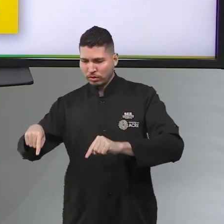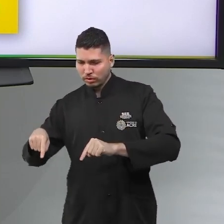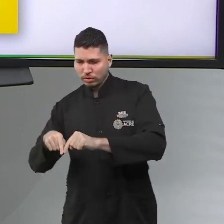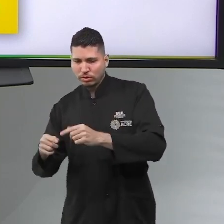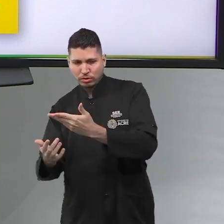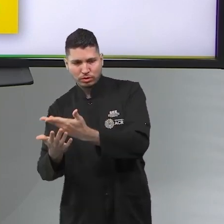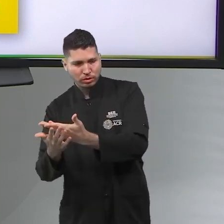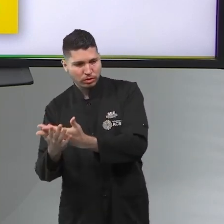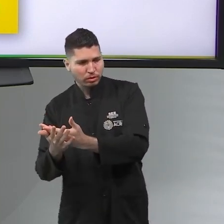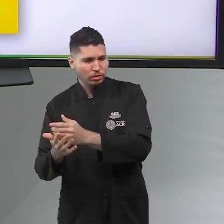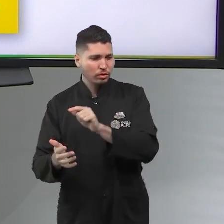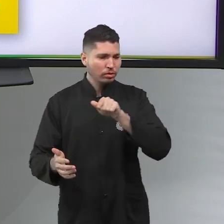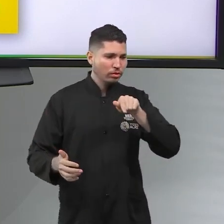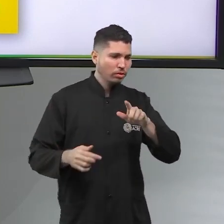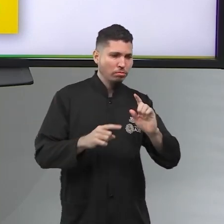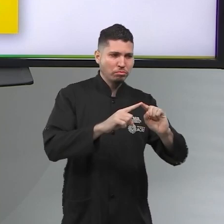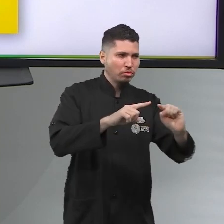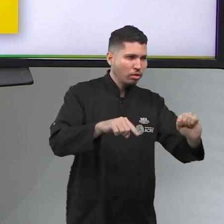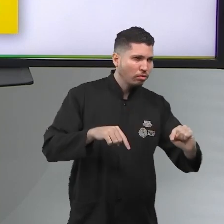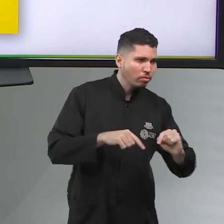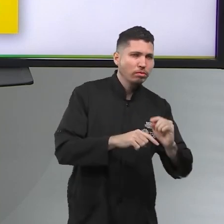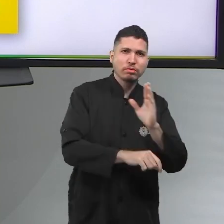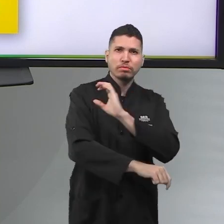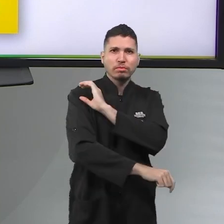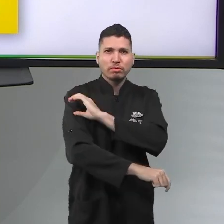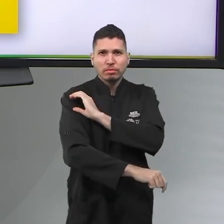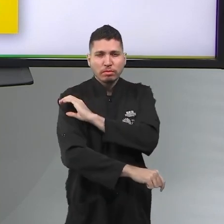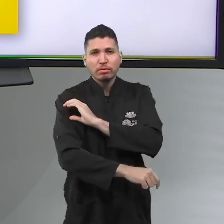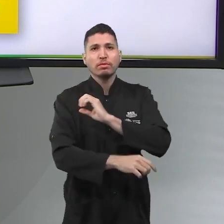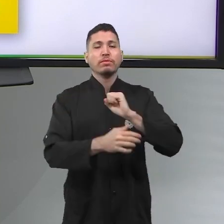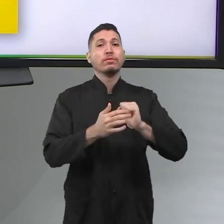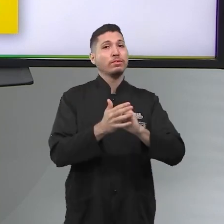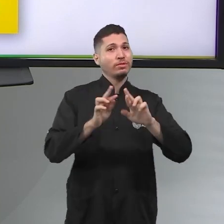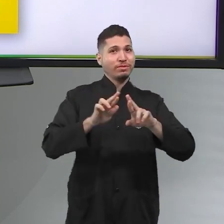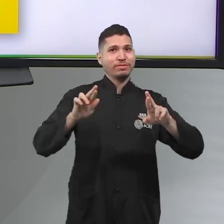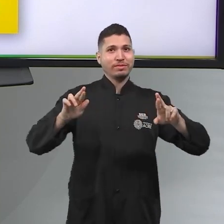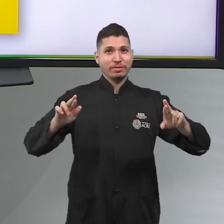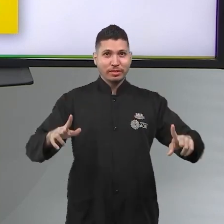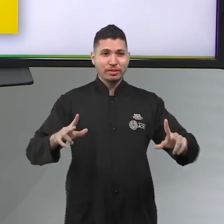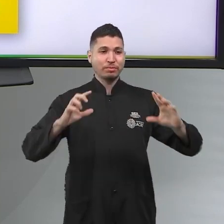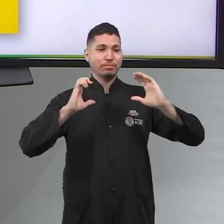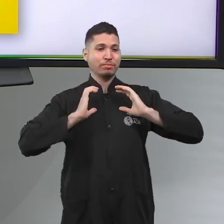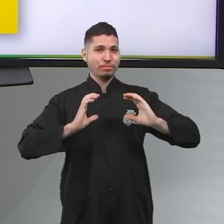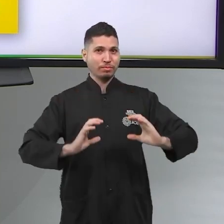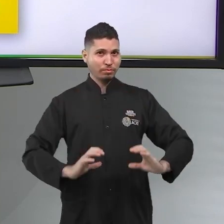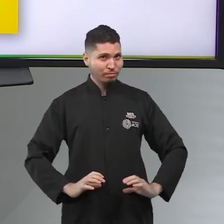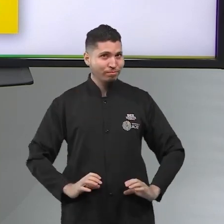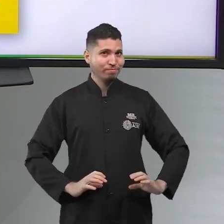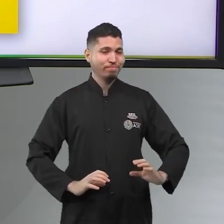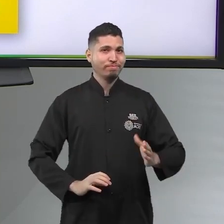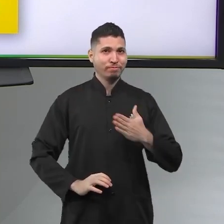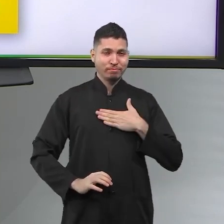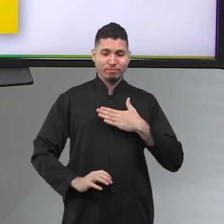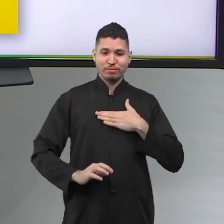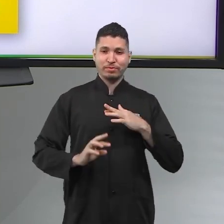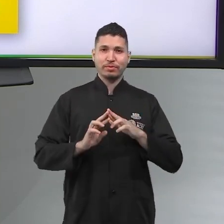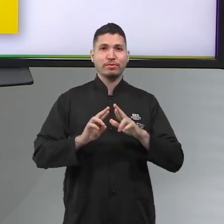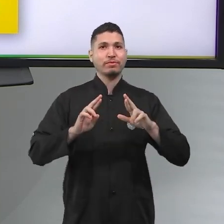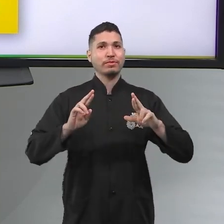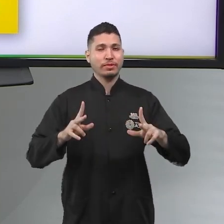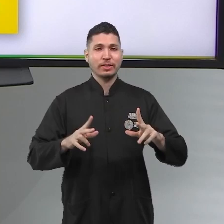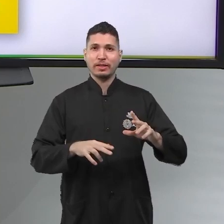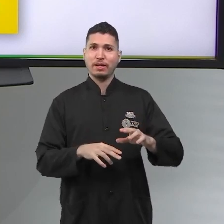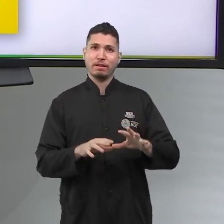comportamento compatível com o ambiente no qual eu me encontro. Então é assim a nossa vida. O